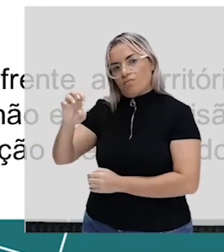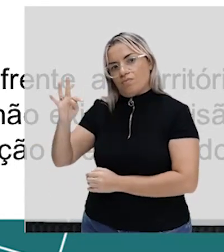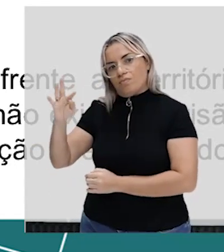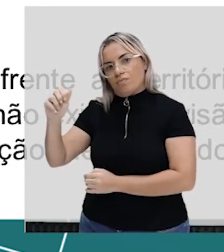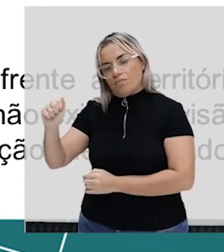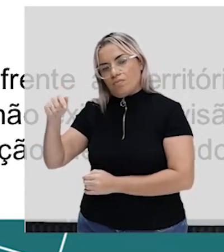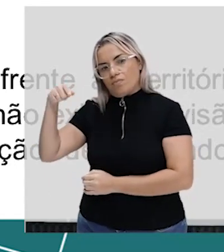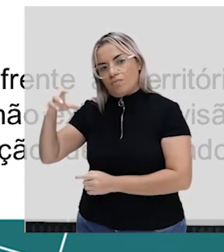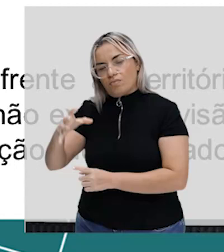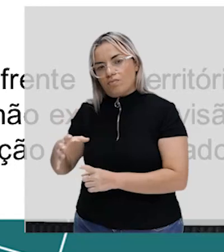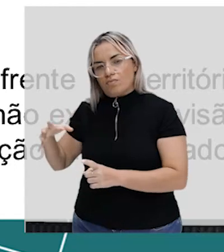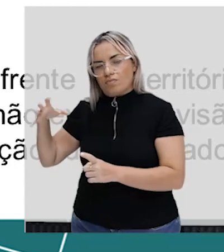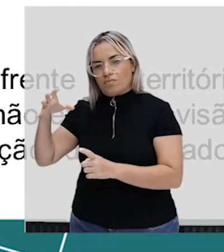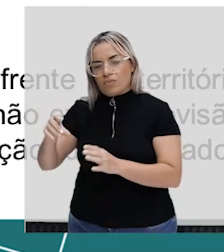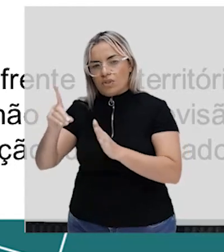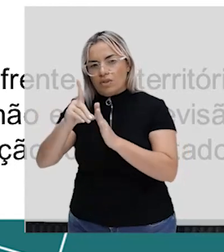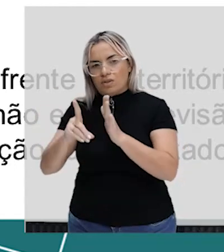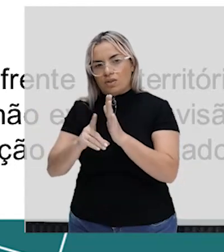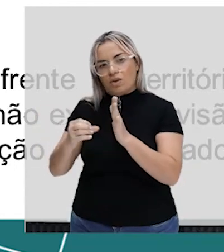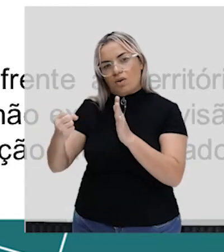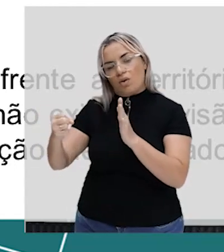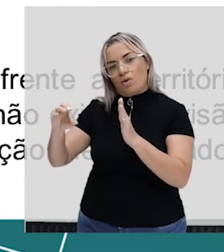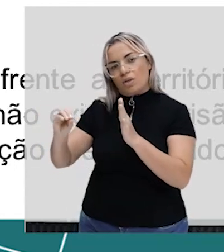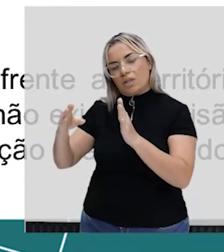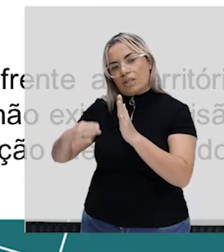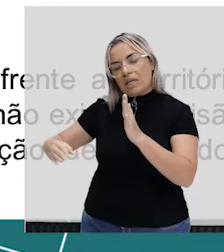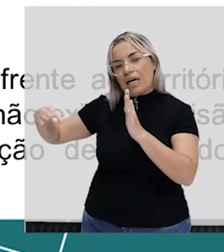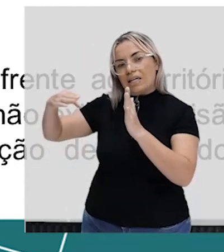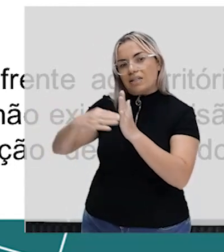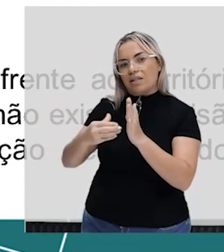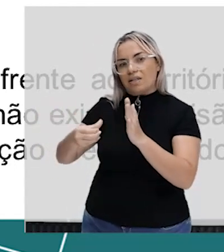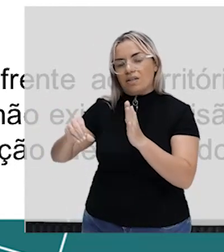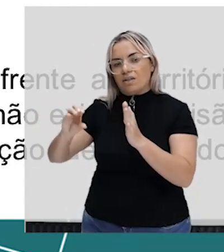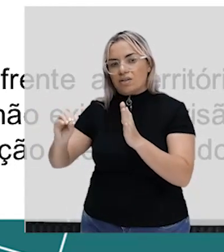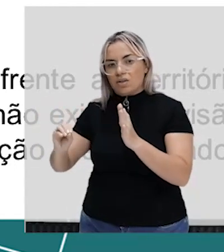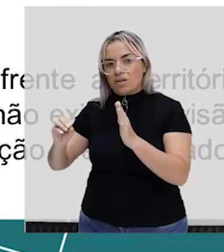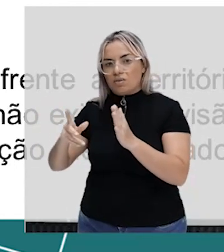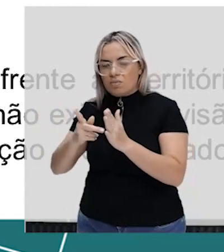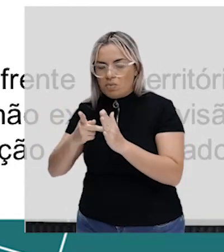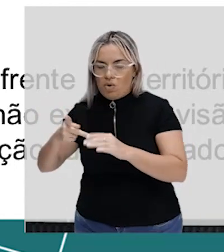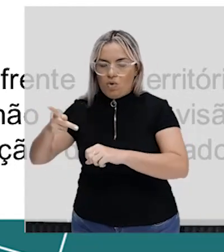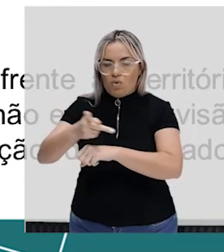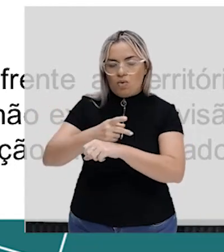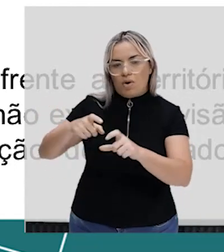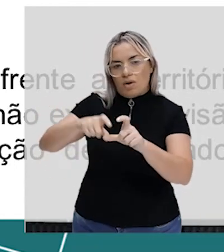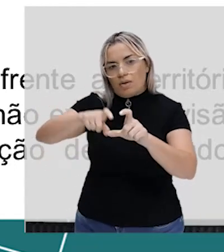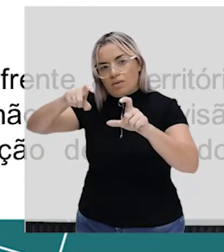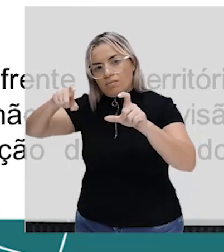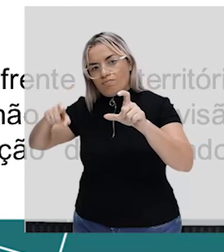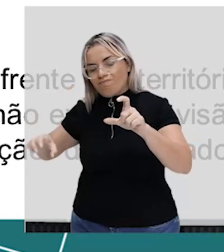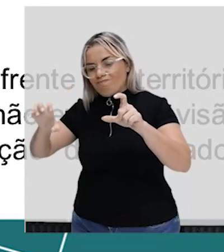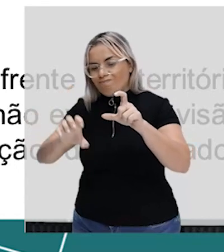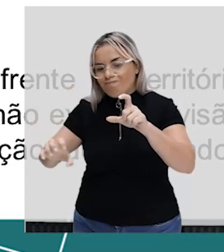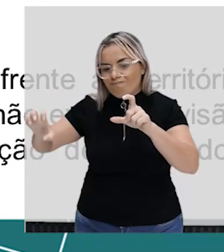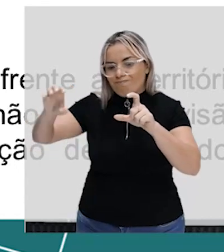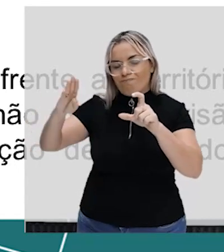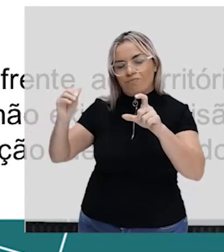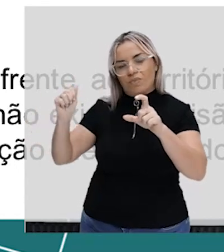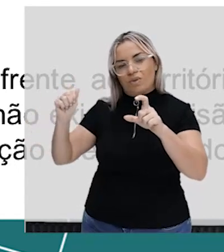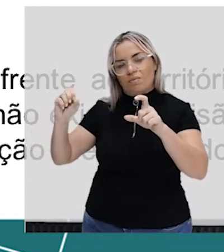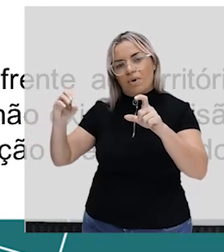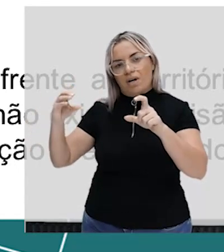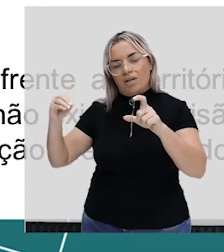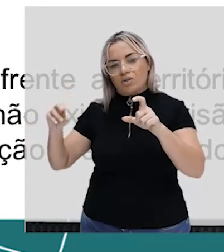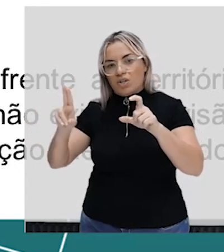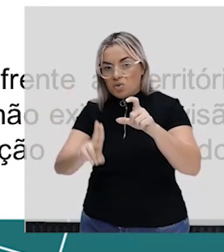na década de 80 até meados da década de 90, buscando a independência da região basca, se utilizando de atos